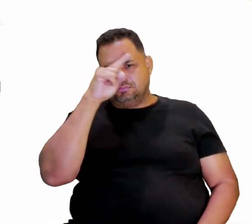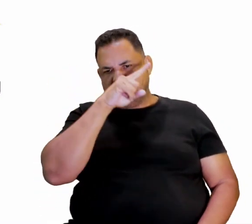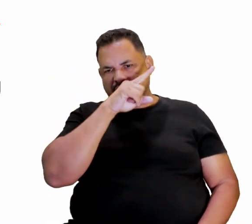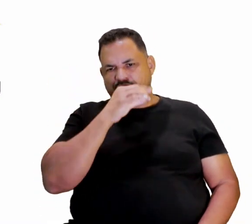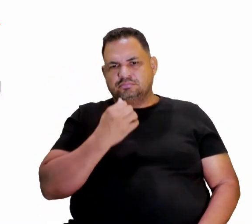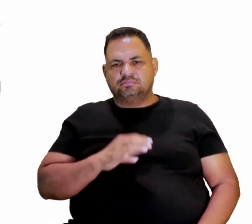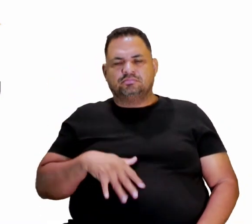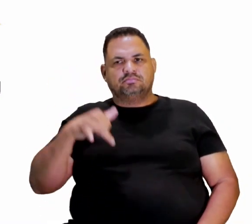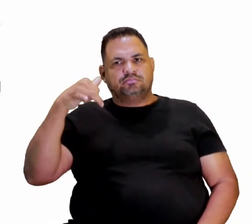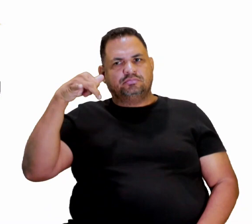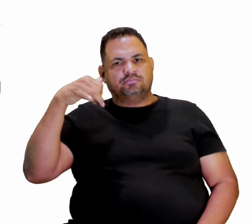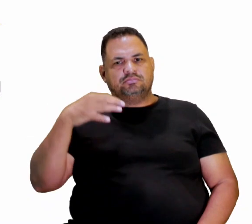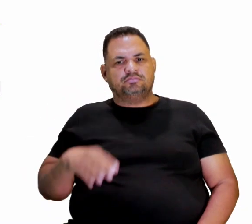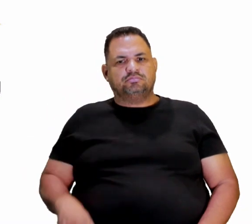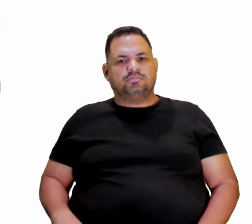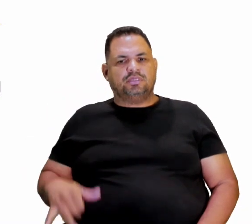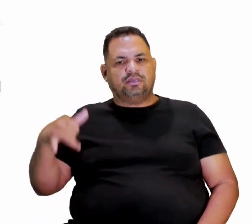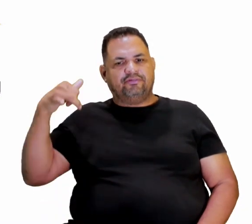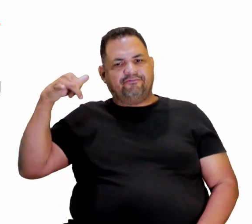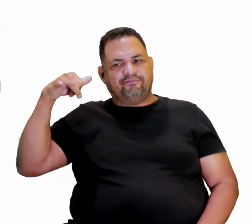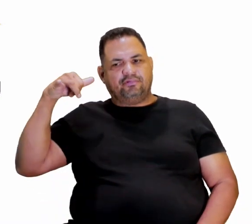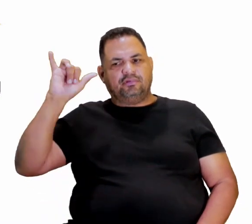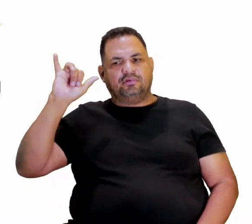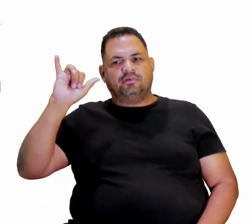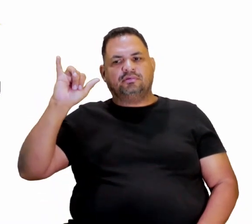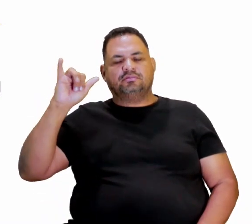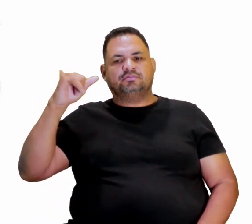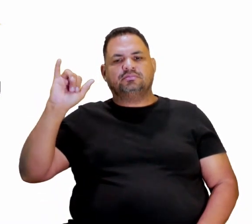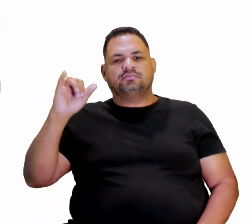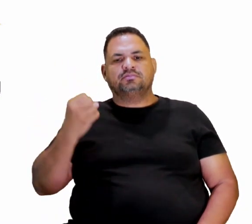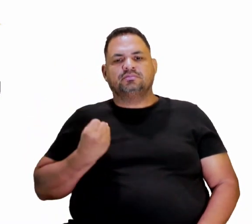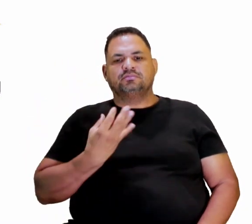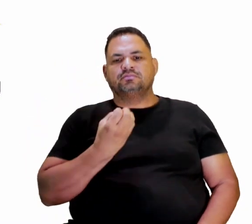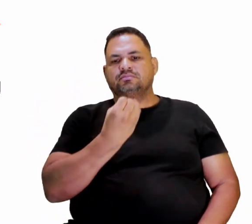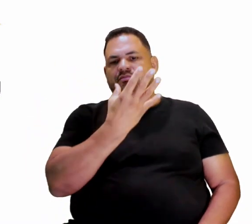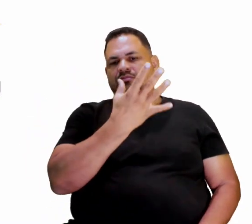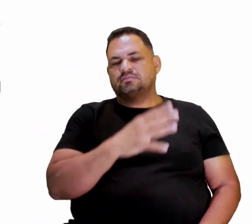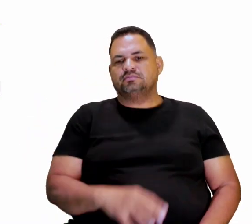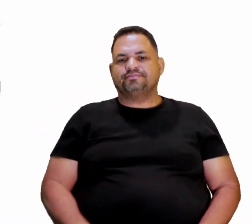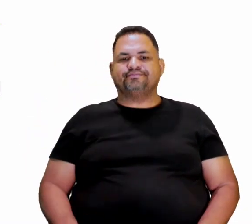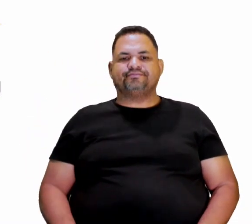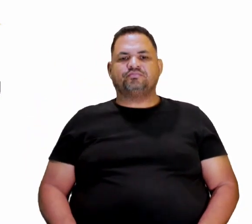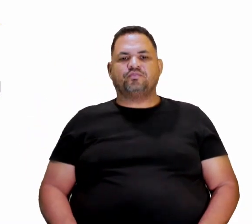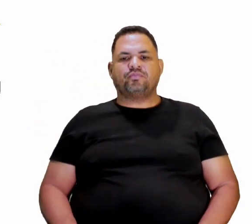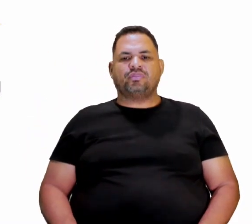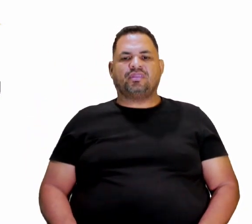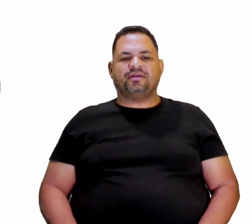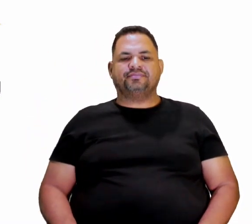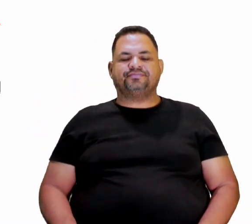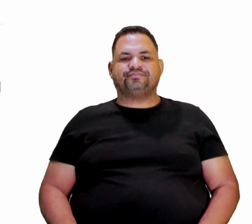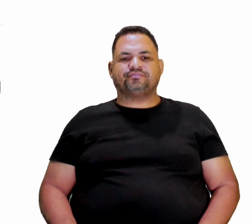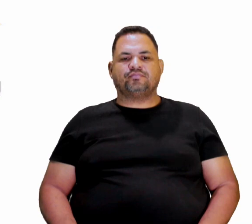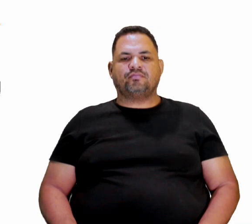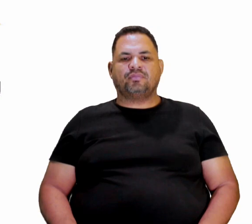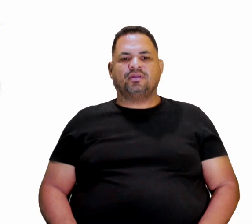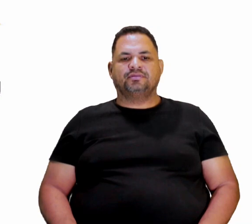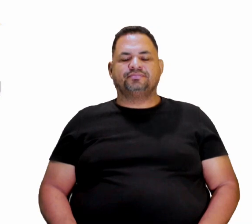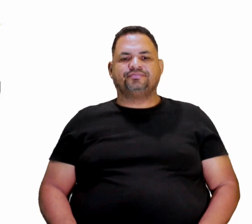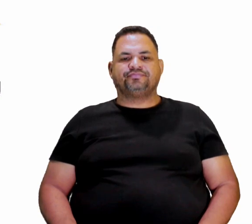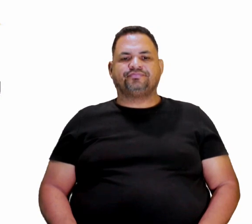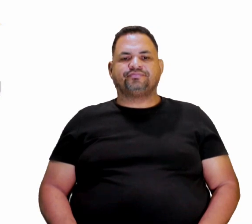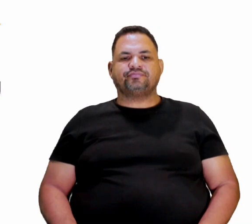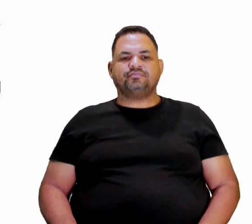você evitar a necessidade de viajar. People often enjoy traveling abroad during their summer or